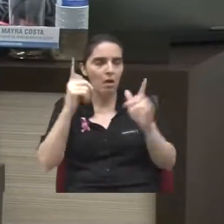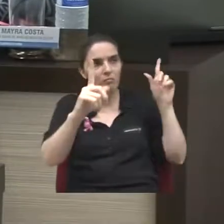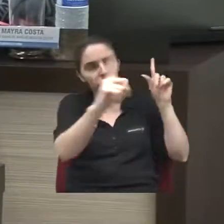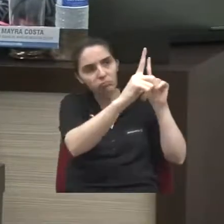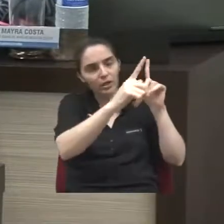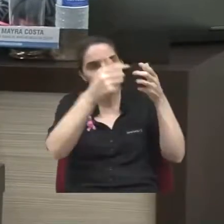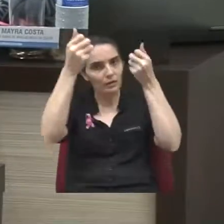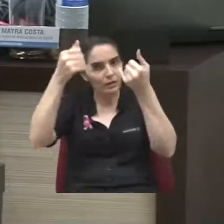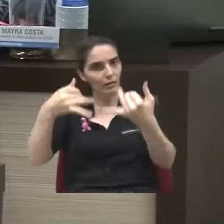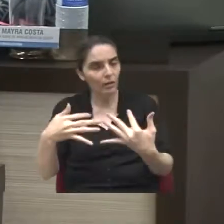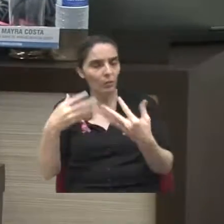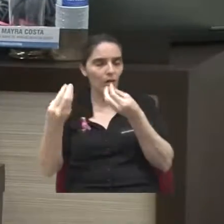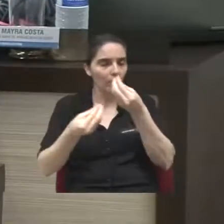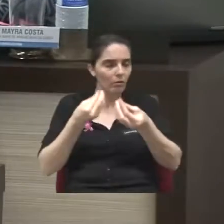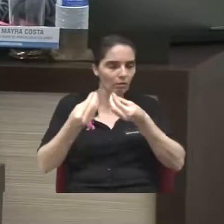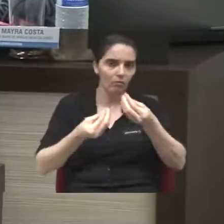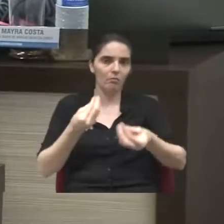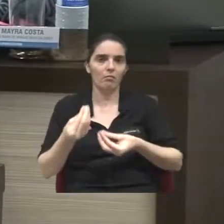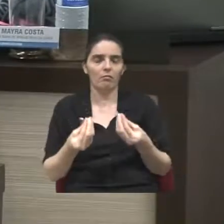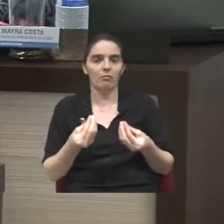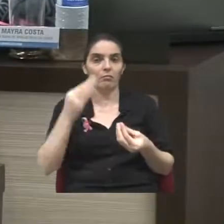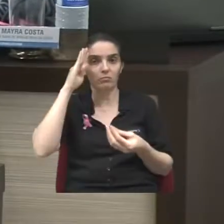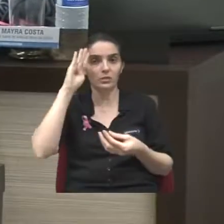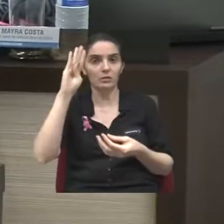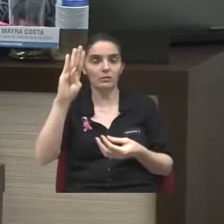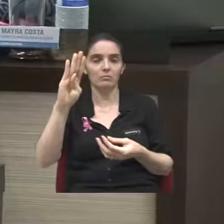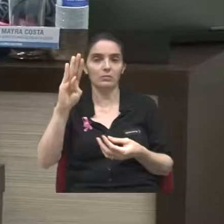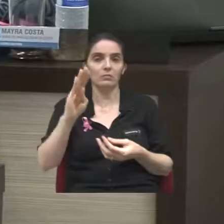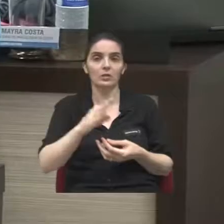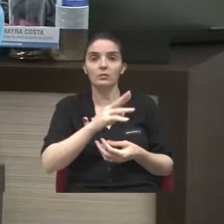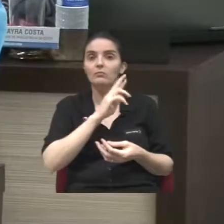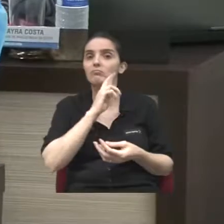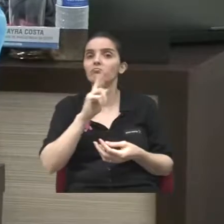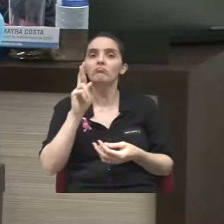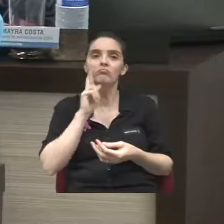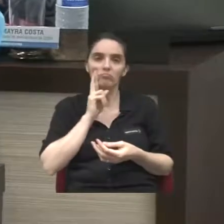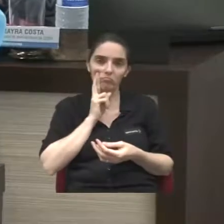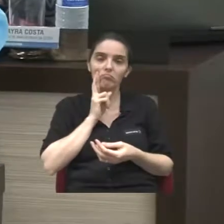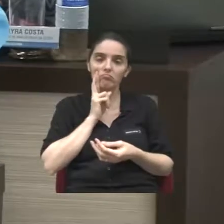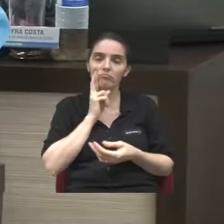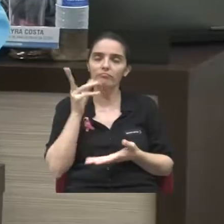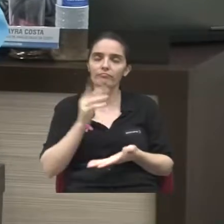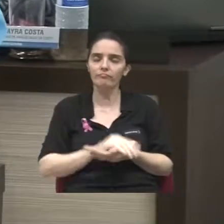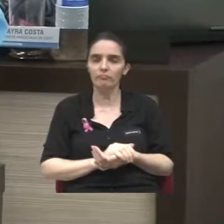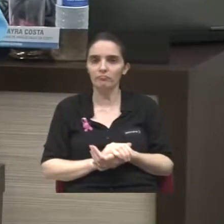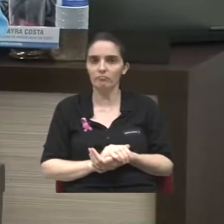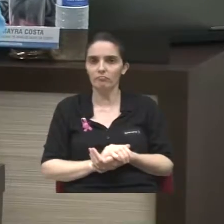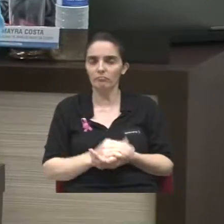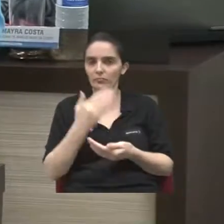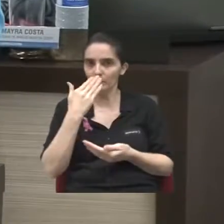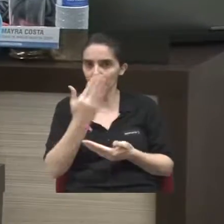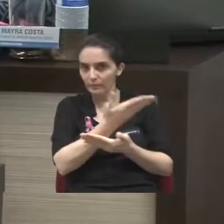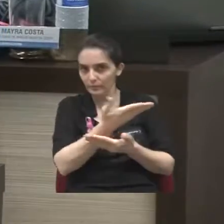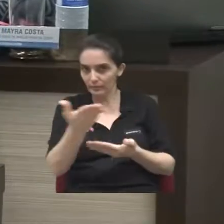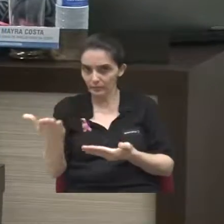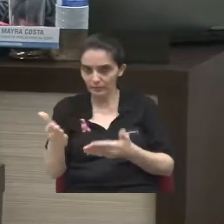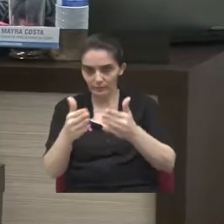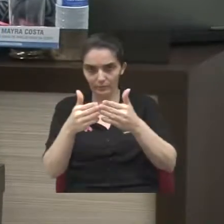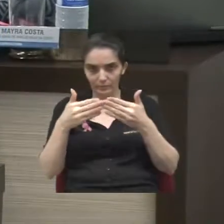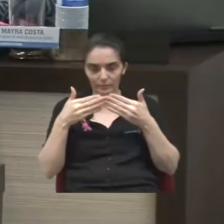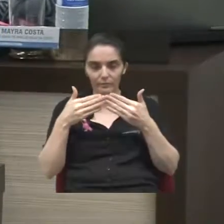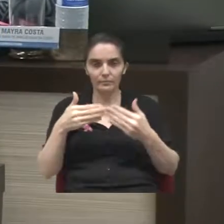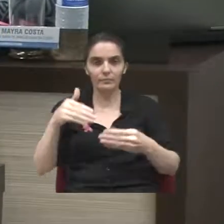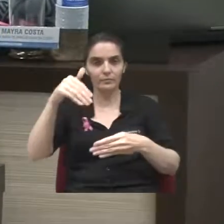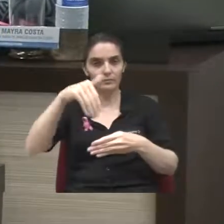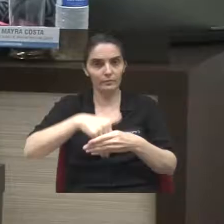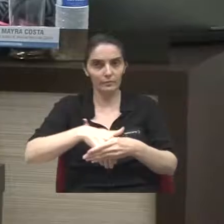instruções, principalmente em restaurantes. Por isso, eu peço aos senhores vereadores, nobres